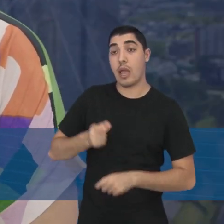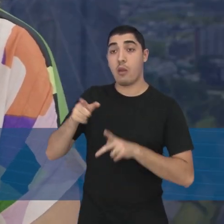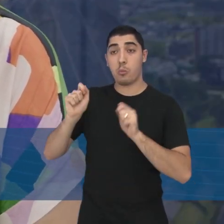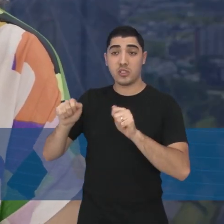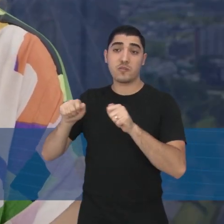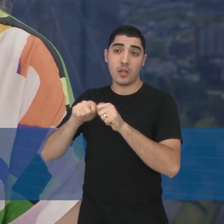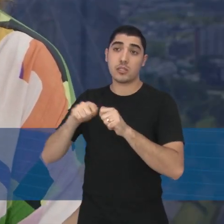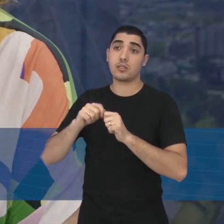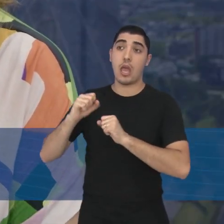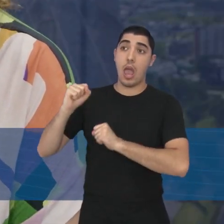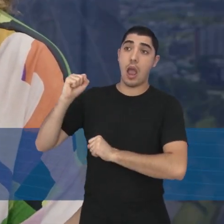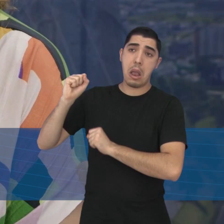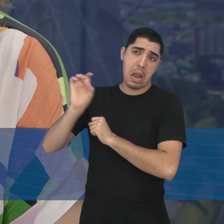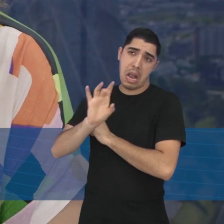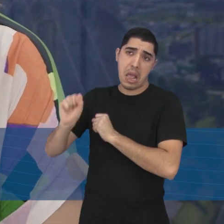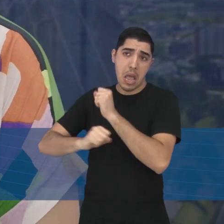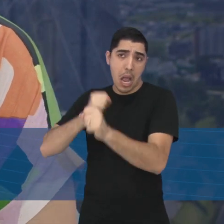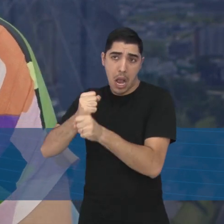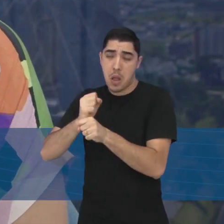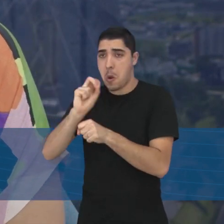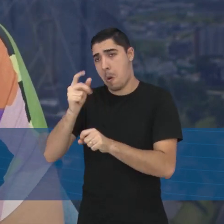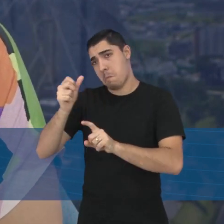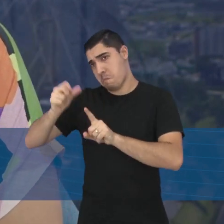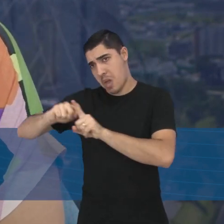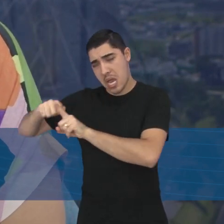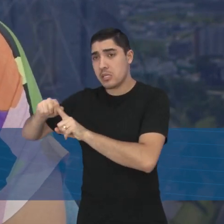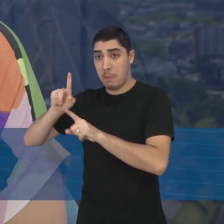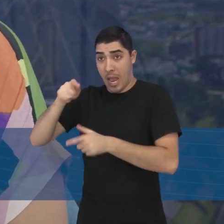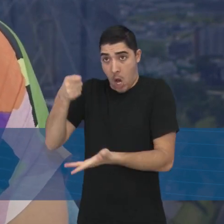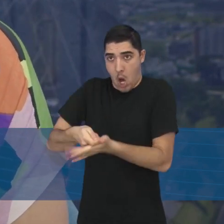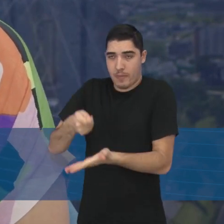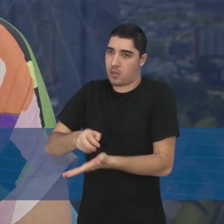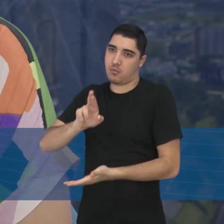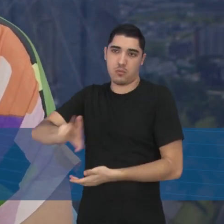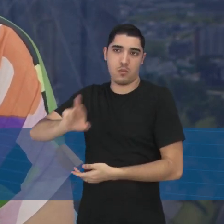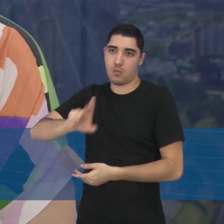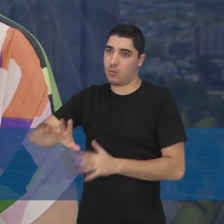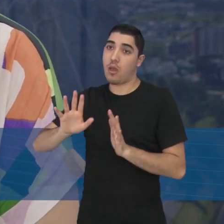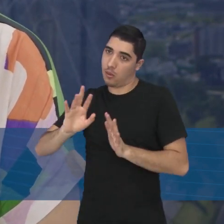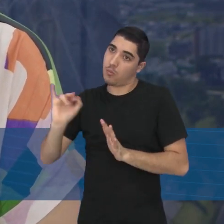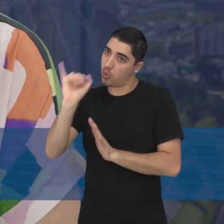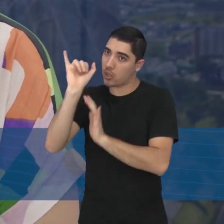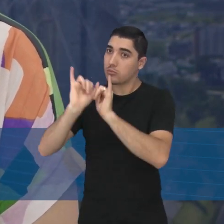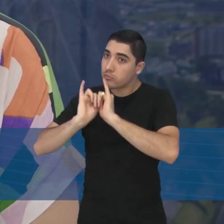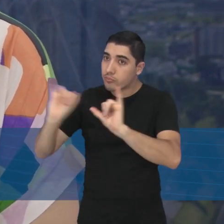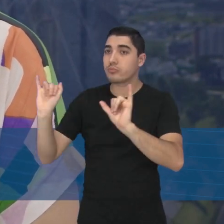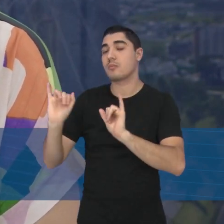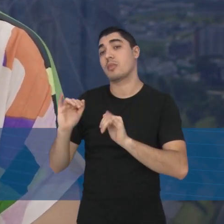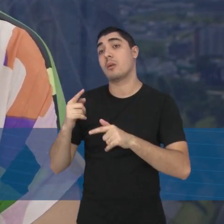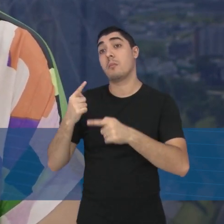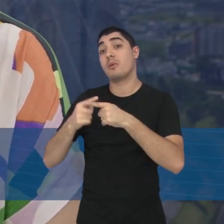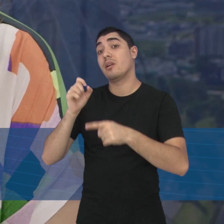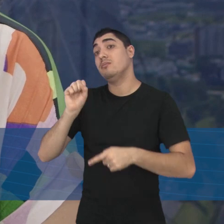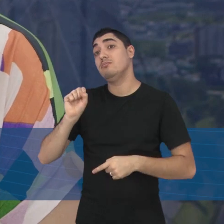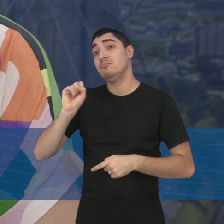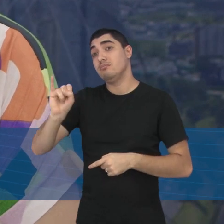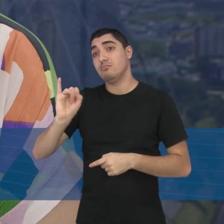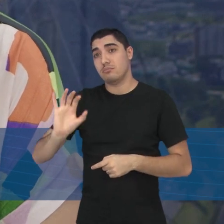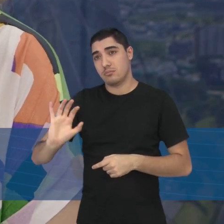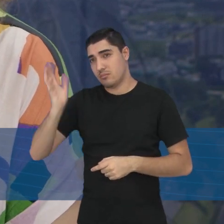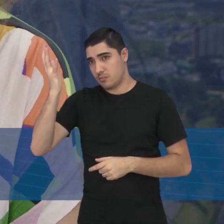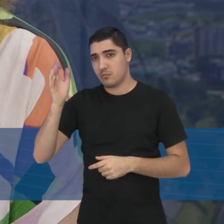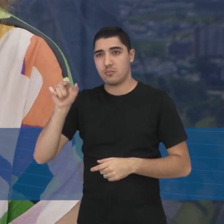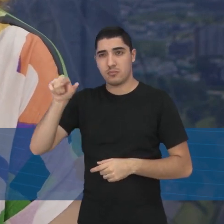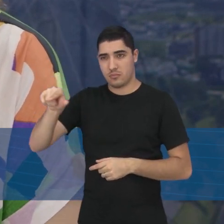não é obrigatório, tá? Isso é importante a gente falar, porque se por acaso não for feito, mas